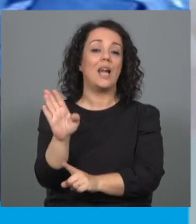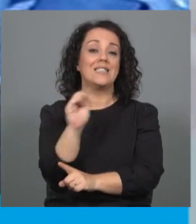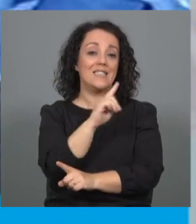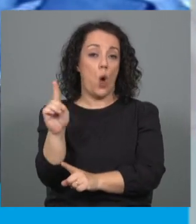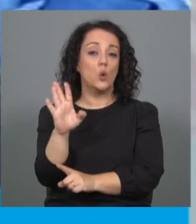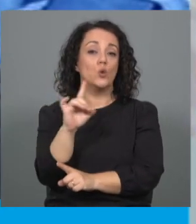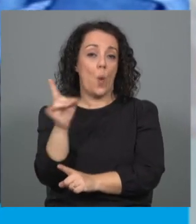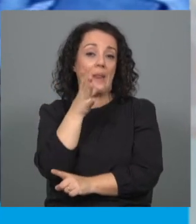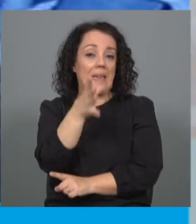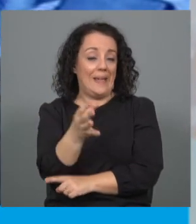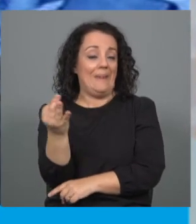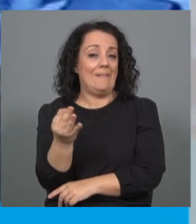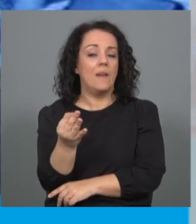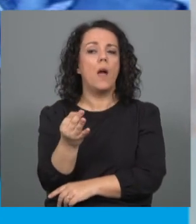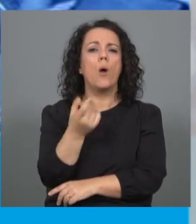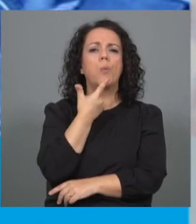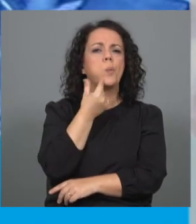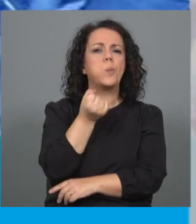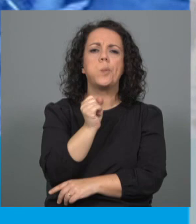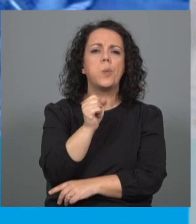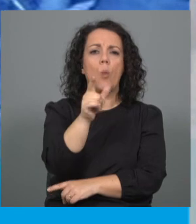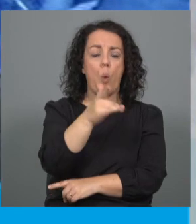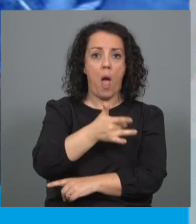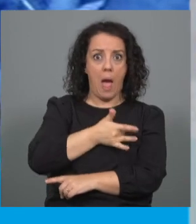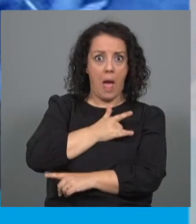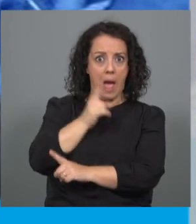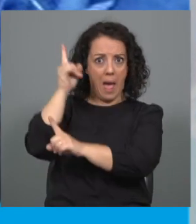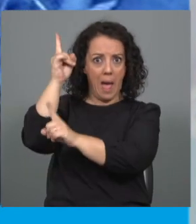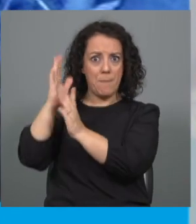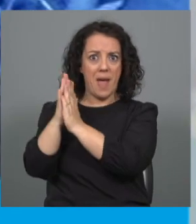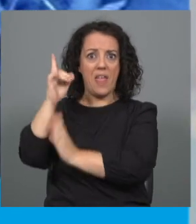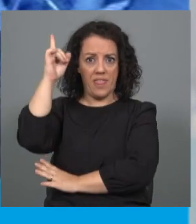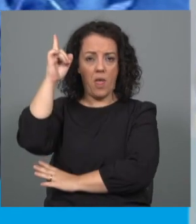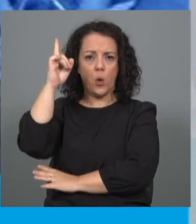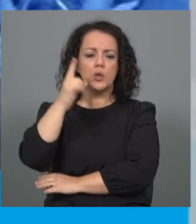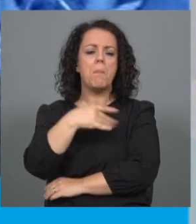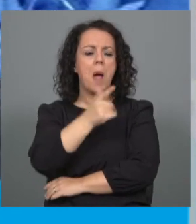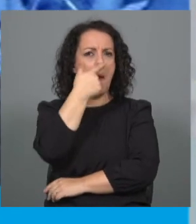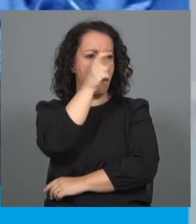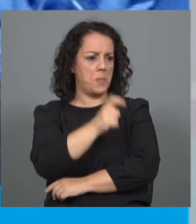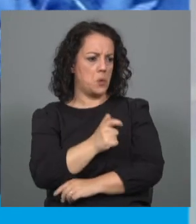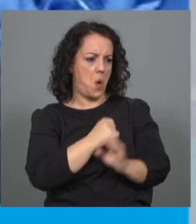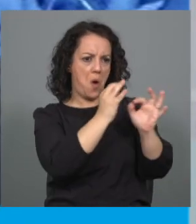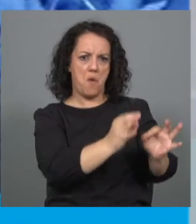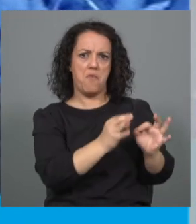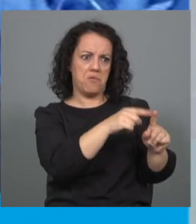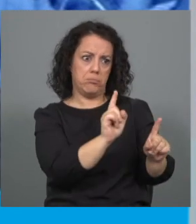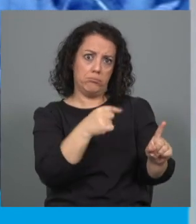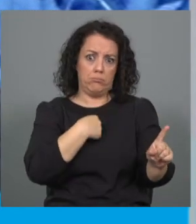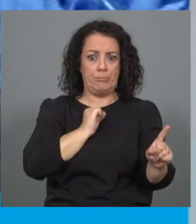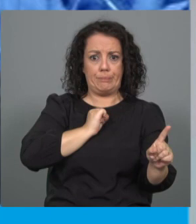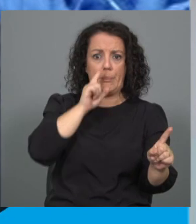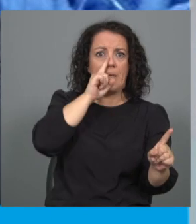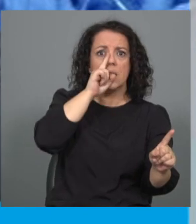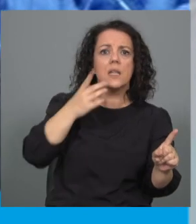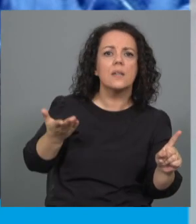isso, não é possível amar a Deus sem amar o próximo. Quem diz que ama a Deus e não ama o próximo, o irmão, é mentiroso. E, portanto,